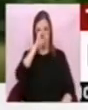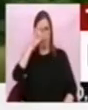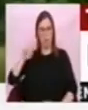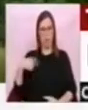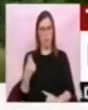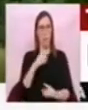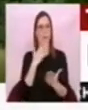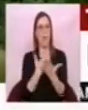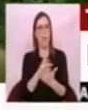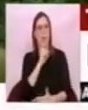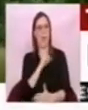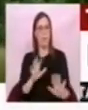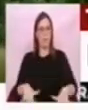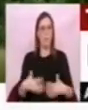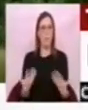podem dar uma resposta